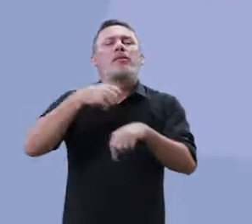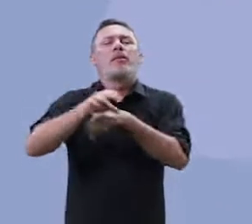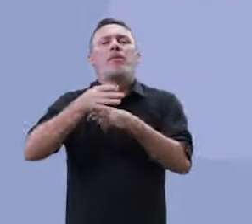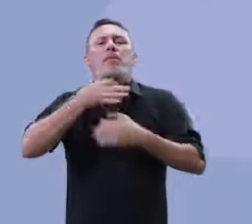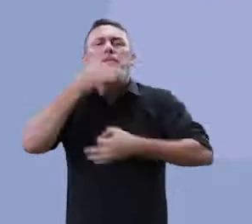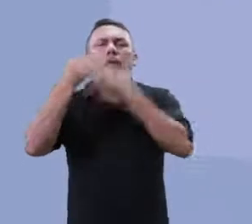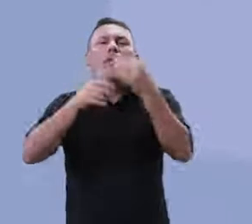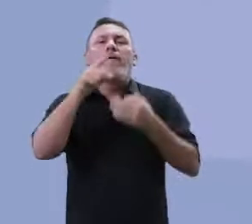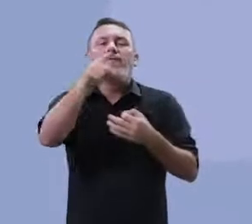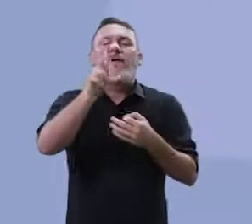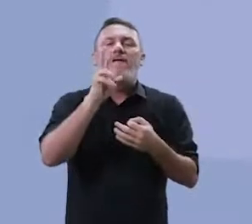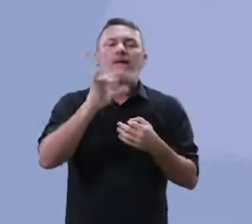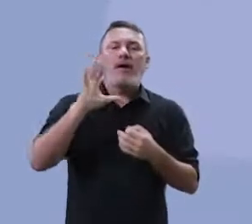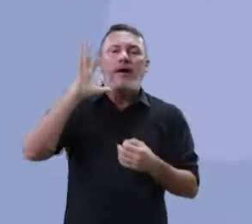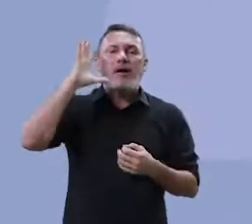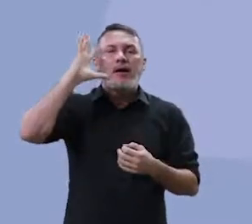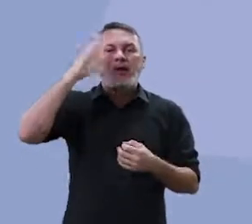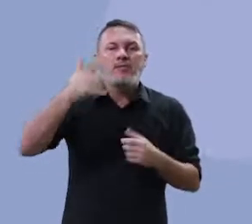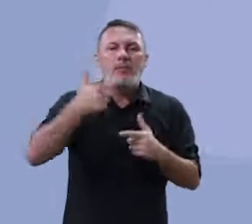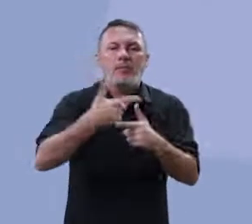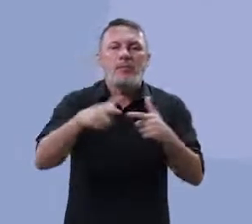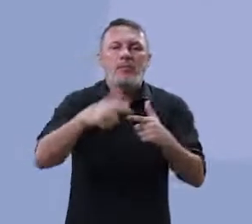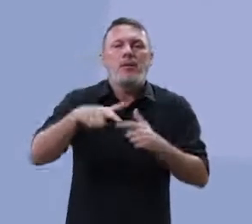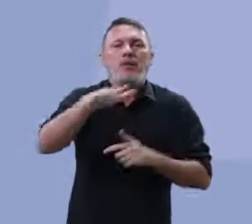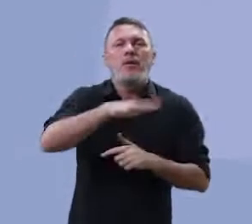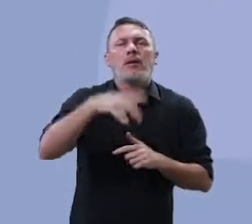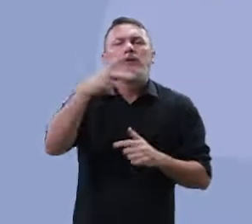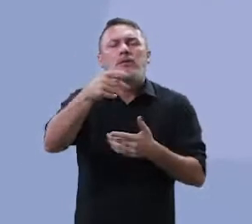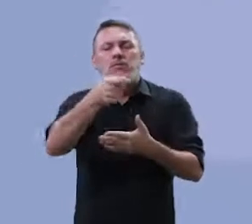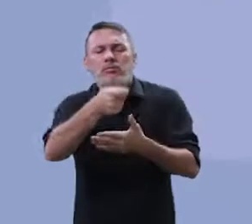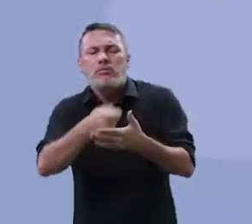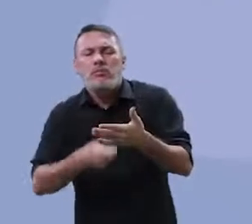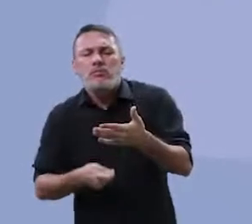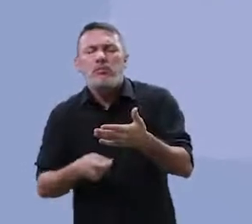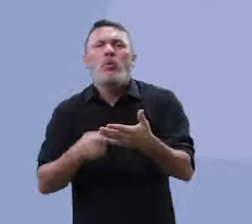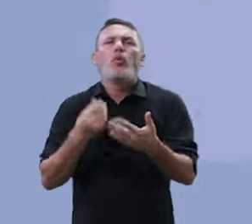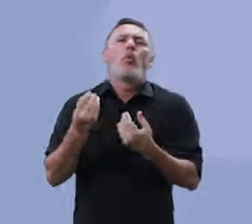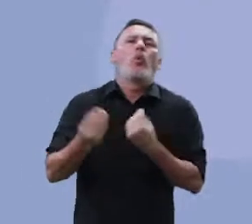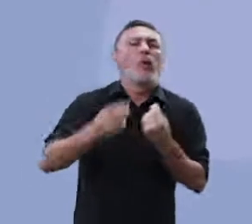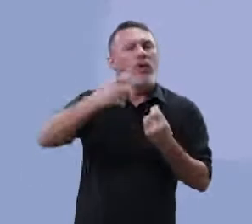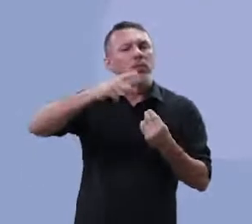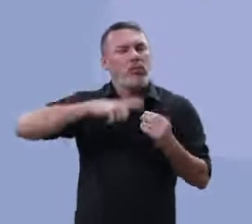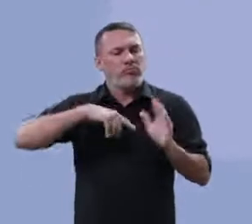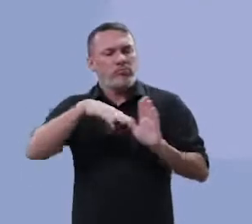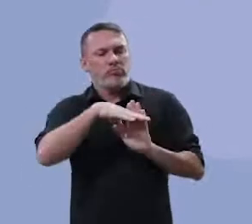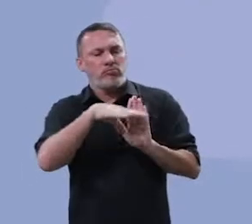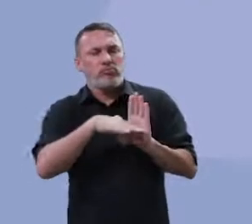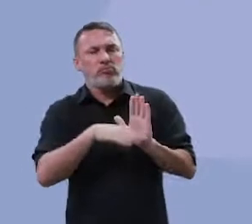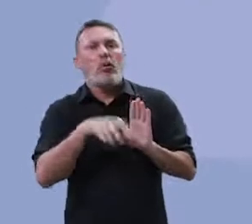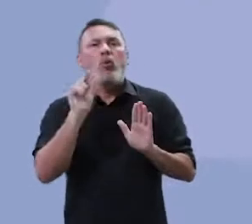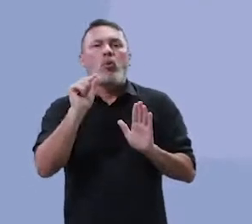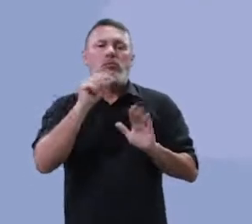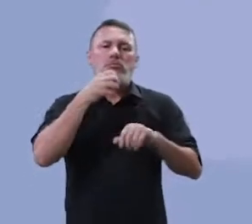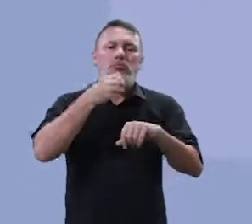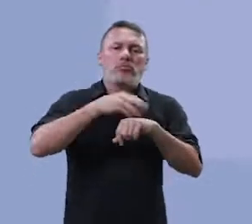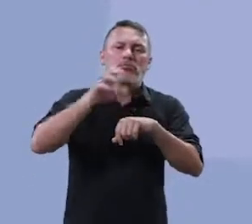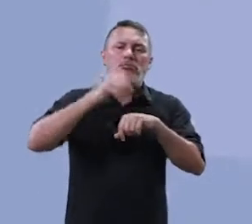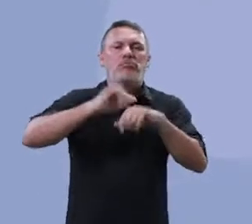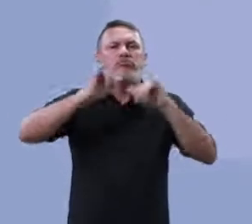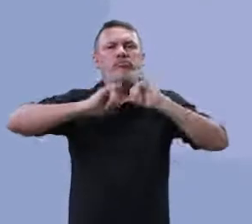de intervenção e para auxiliar a você a pensar no seu texto como programas